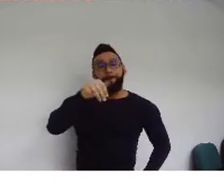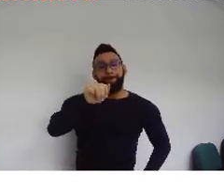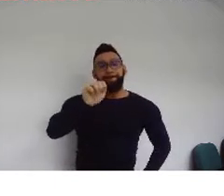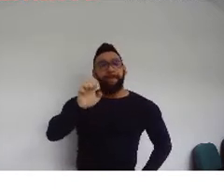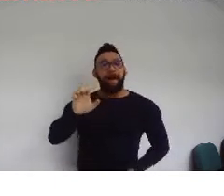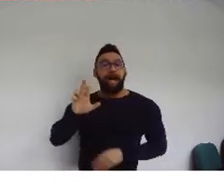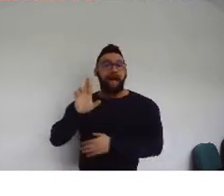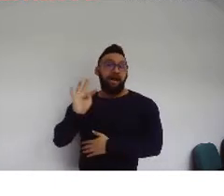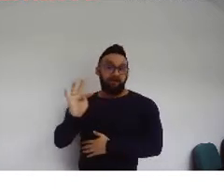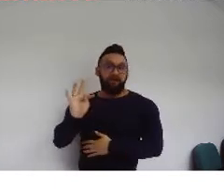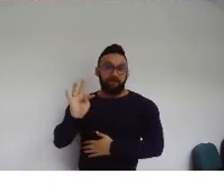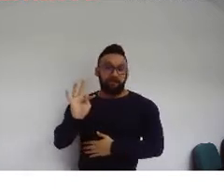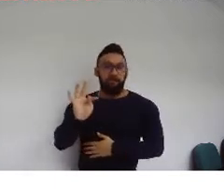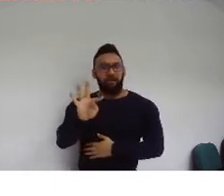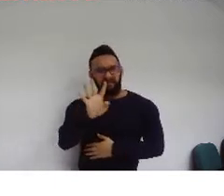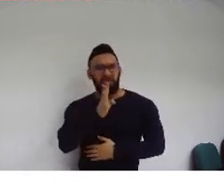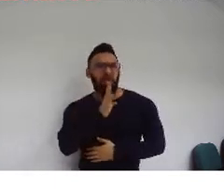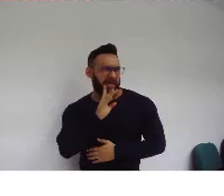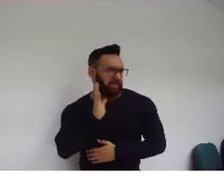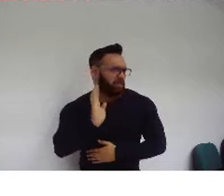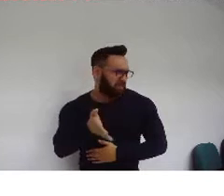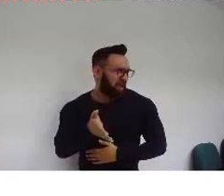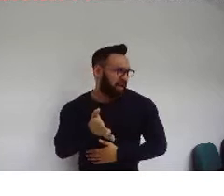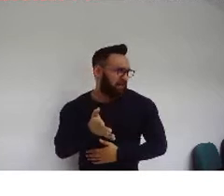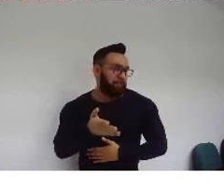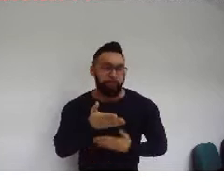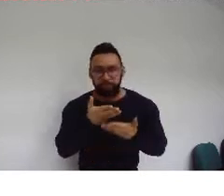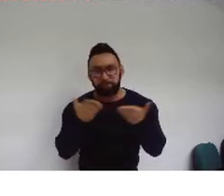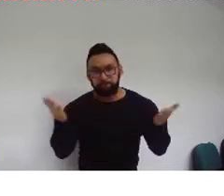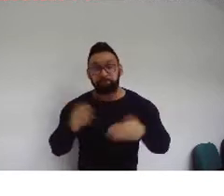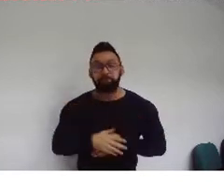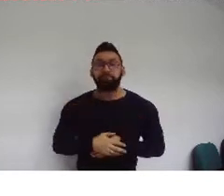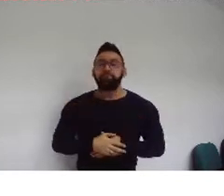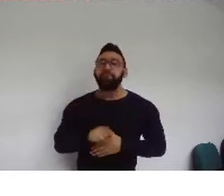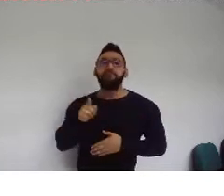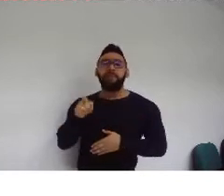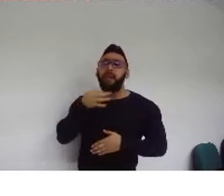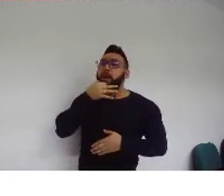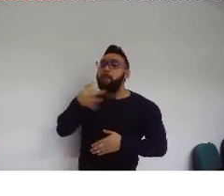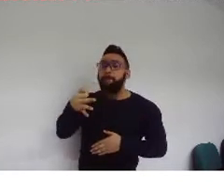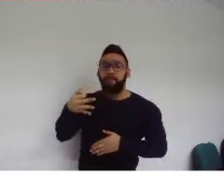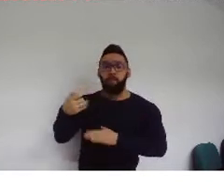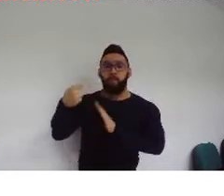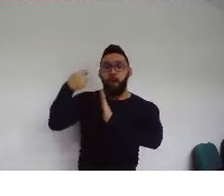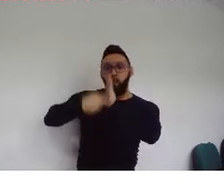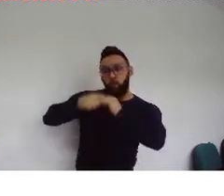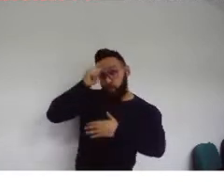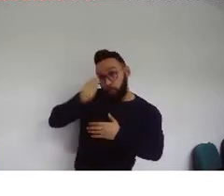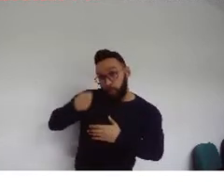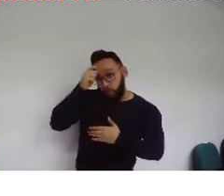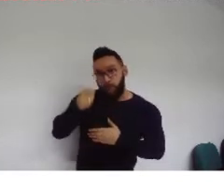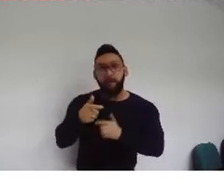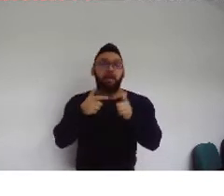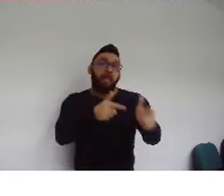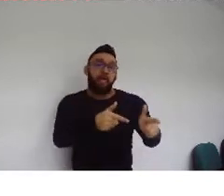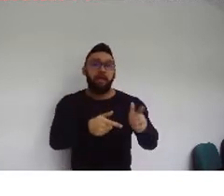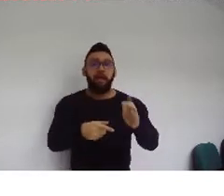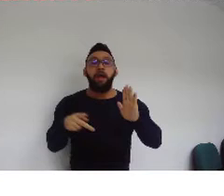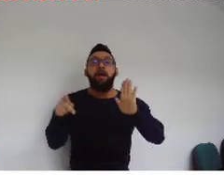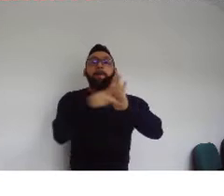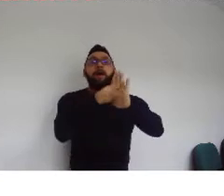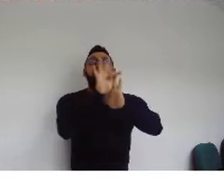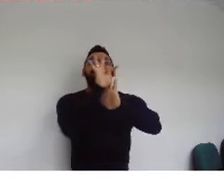que é um autor que vocês devem conhecer bastante, não é? Ele chamou de etnografia do texto, levando a